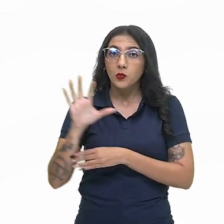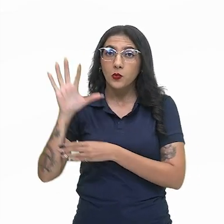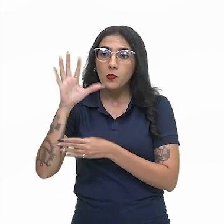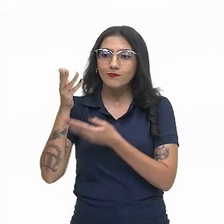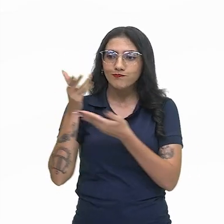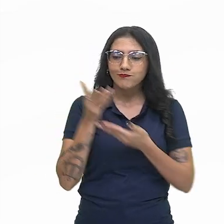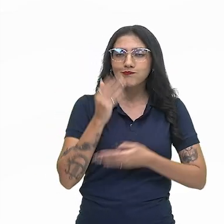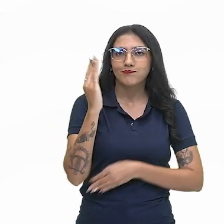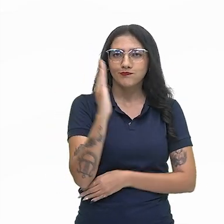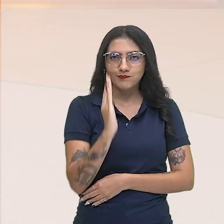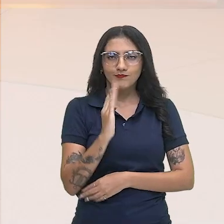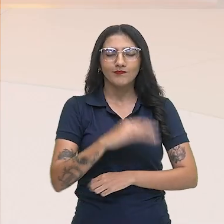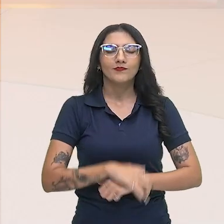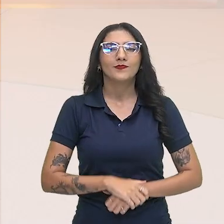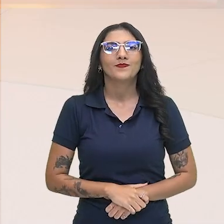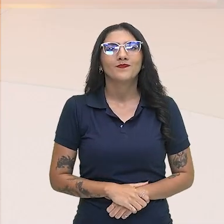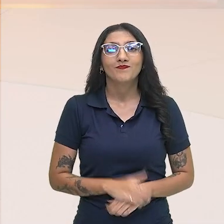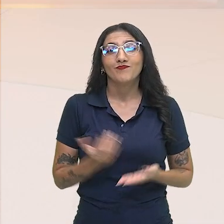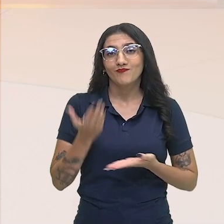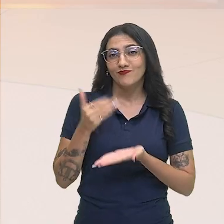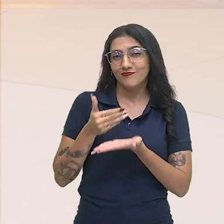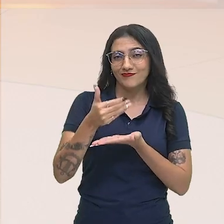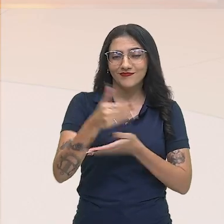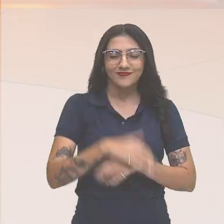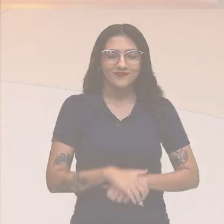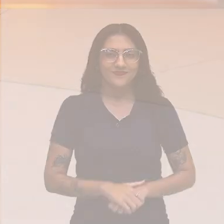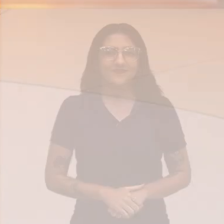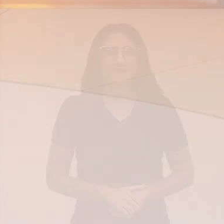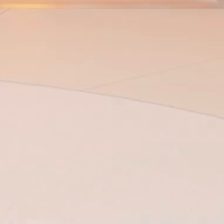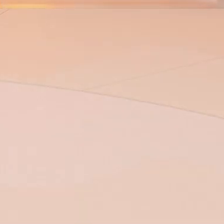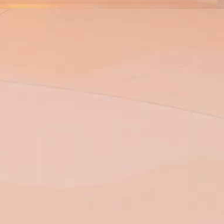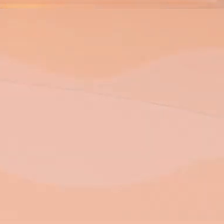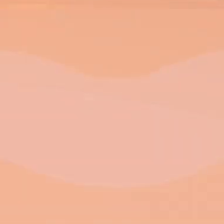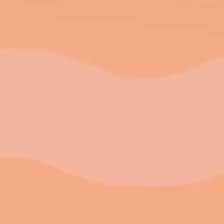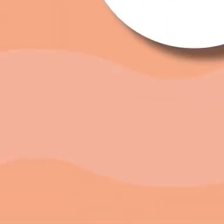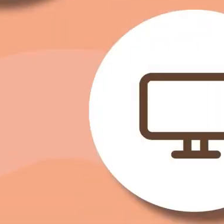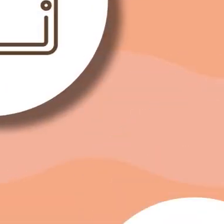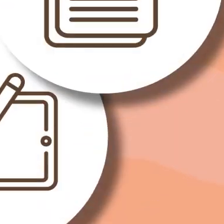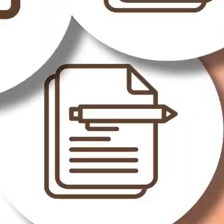Brasil. Vamos, então, para a nossa aula.